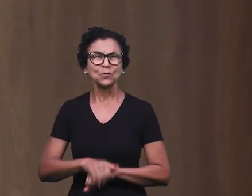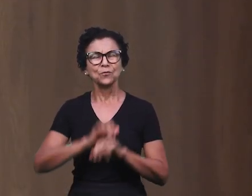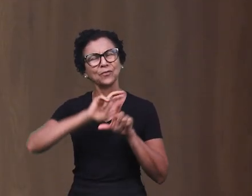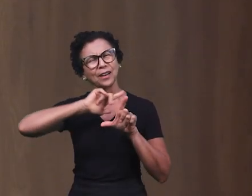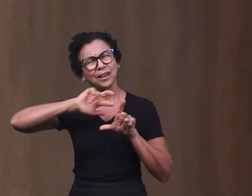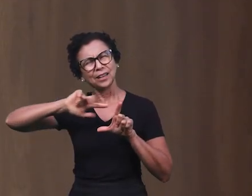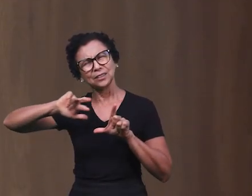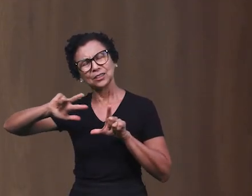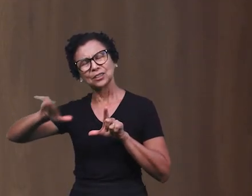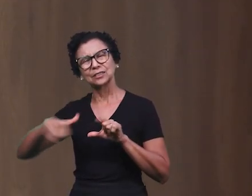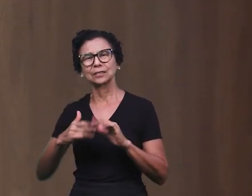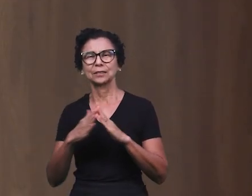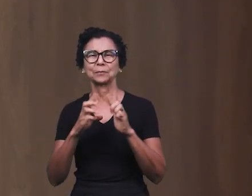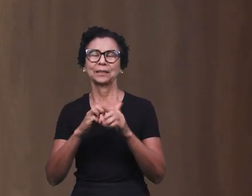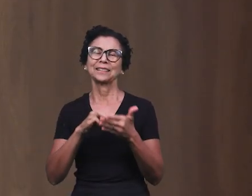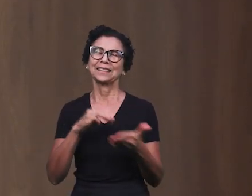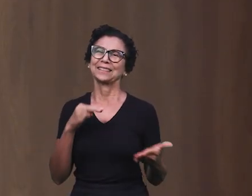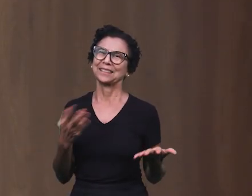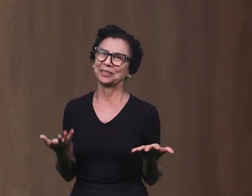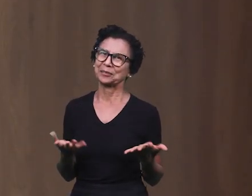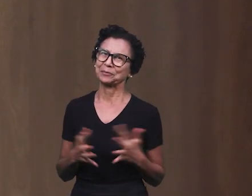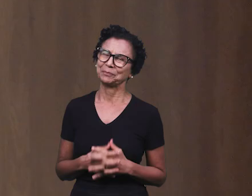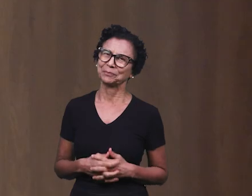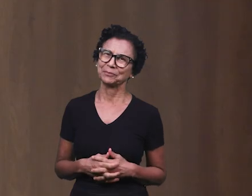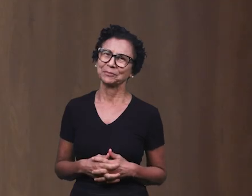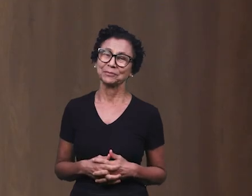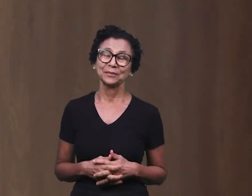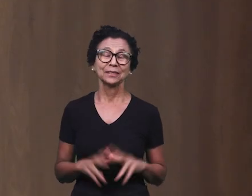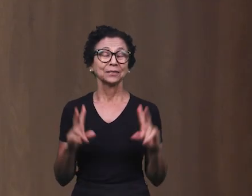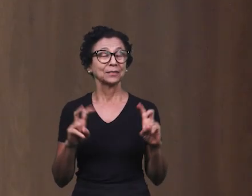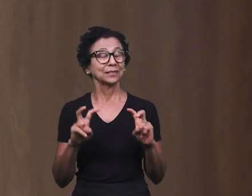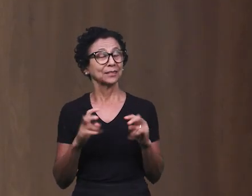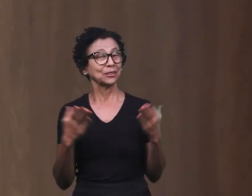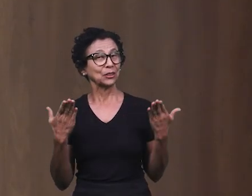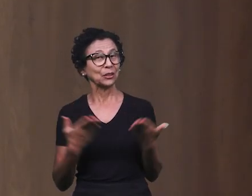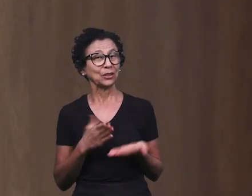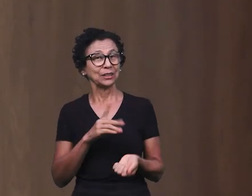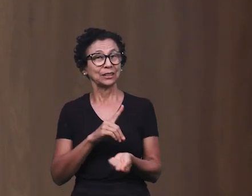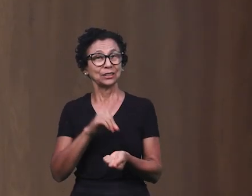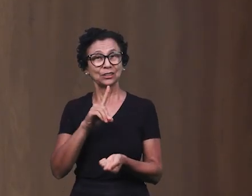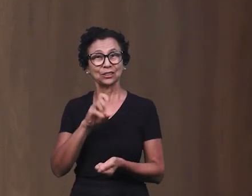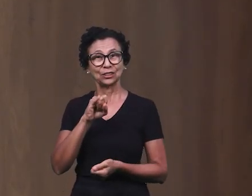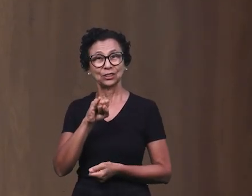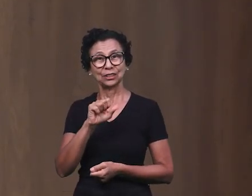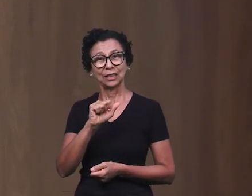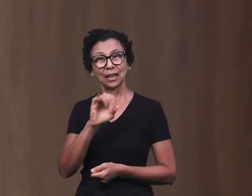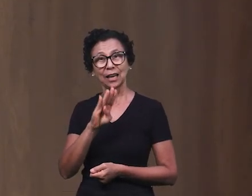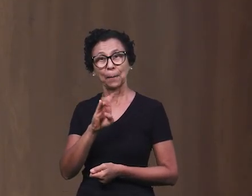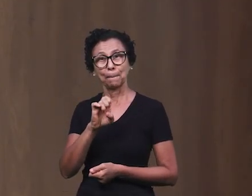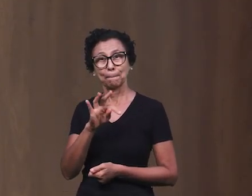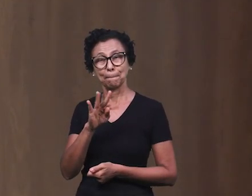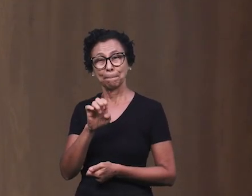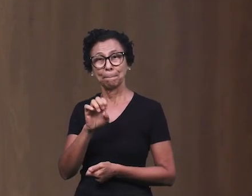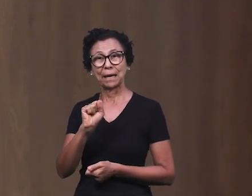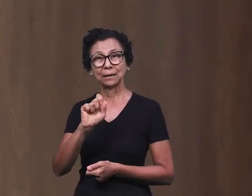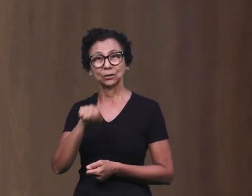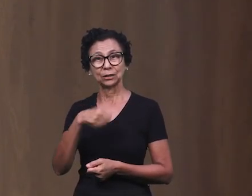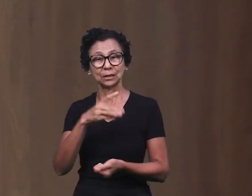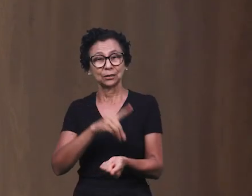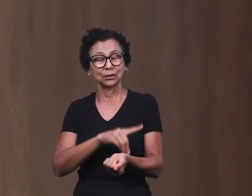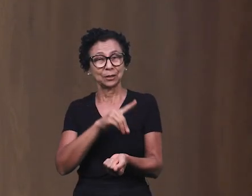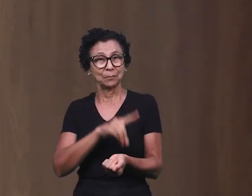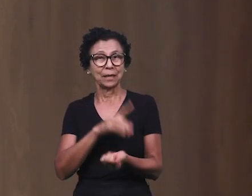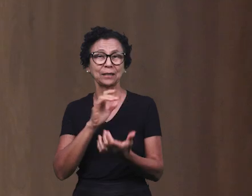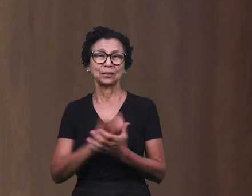multiplataformas digitais da Igreja Cristã Maranata. O tema de hoje é diabetes e a nossa convidada é a doutora